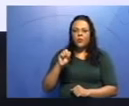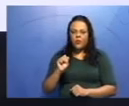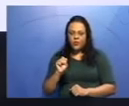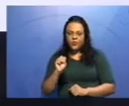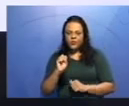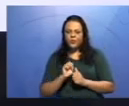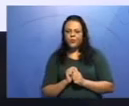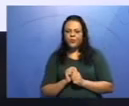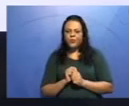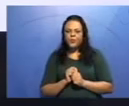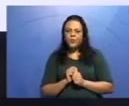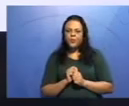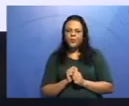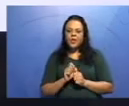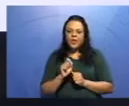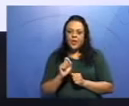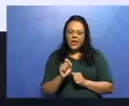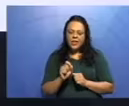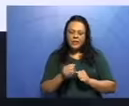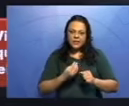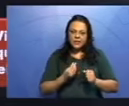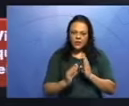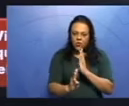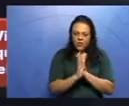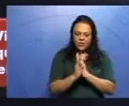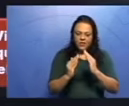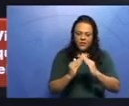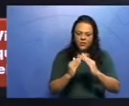Coprovinciana, uma conterrânea de Rita.